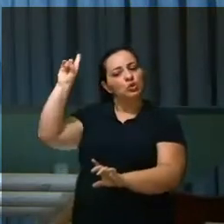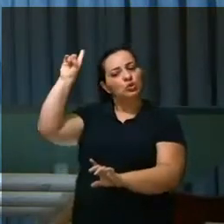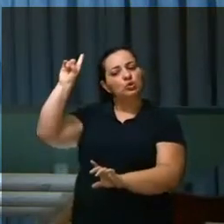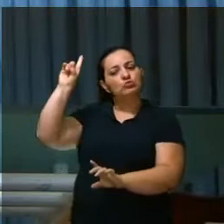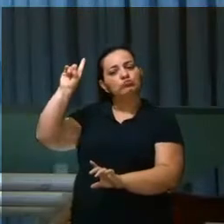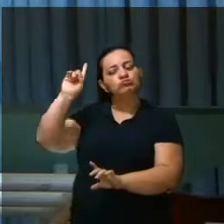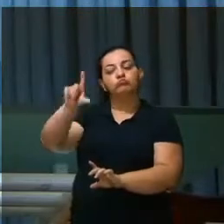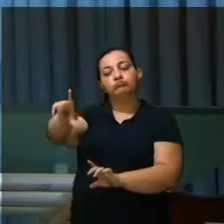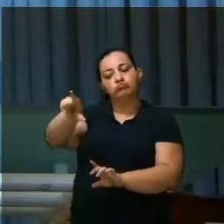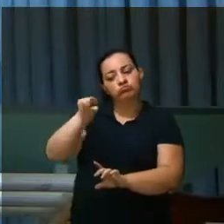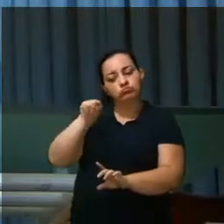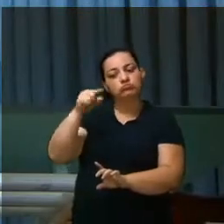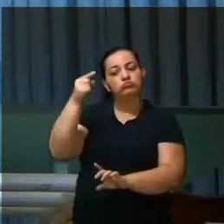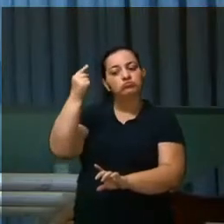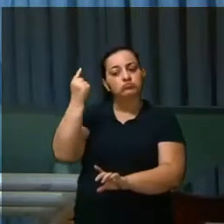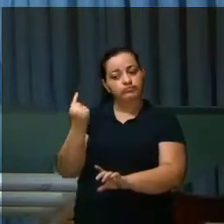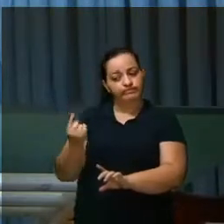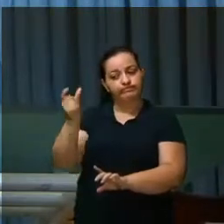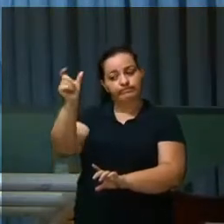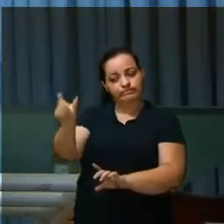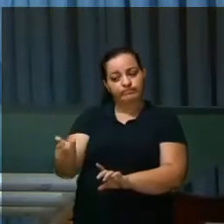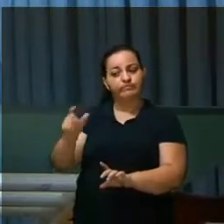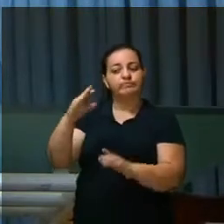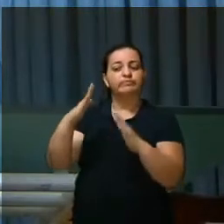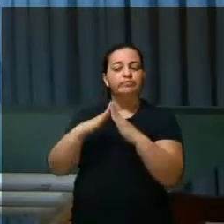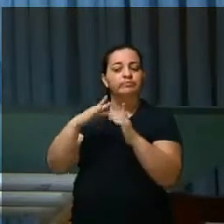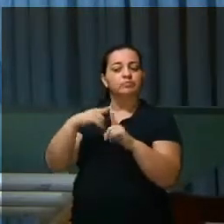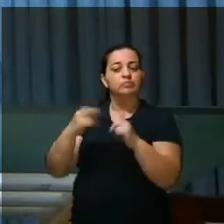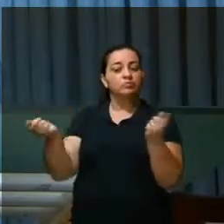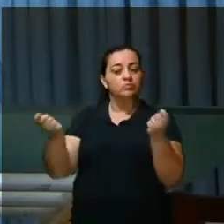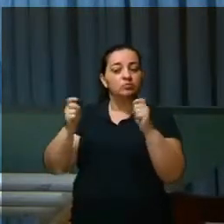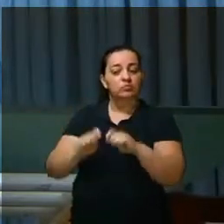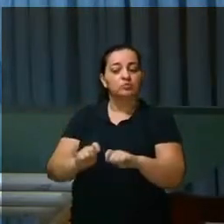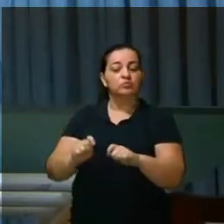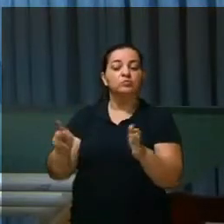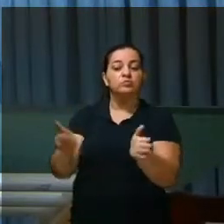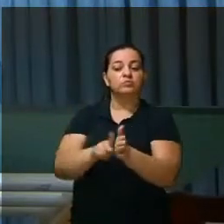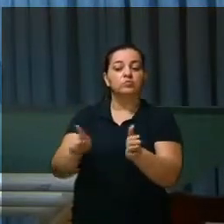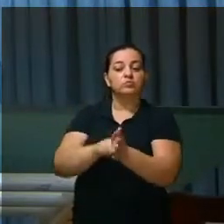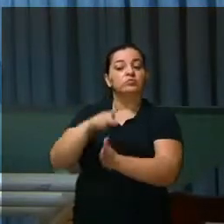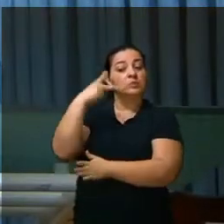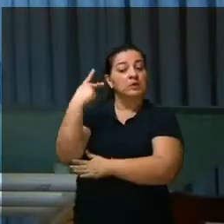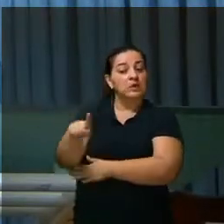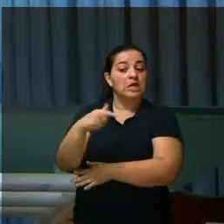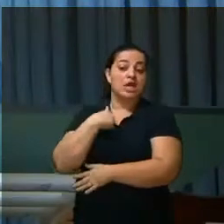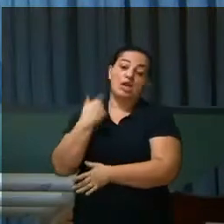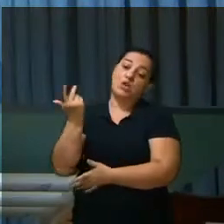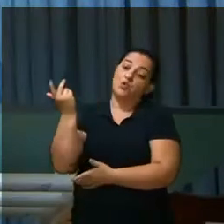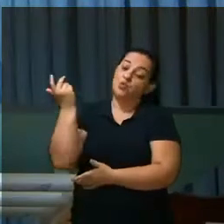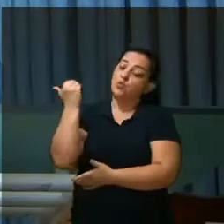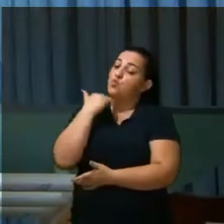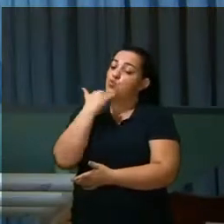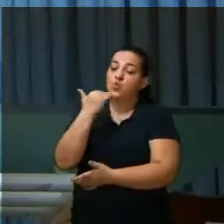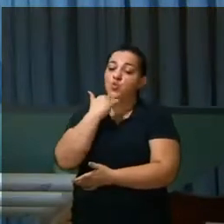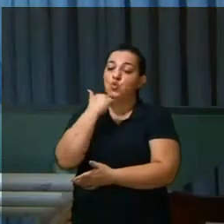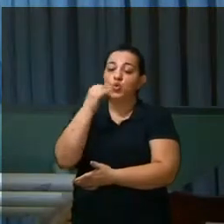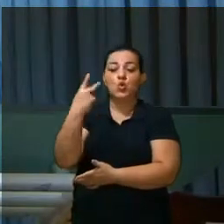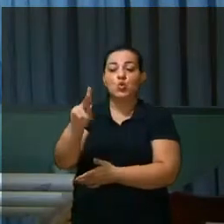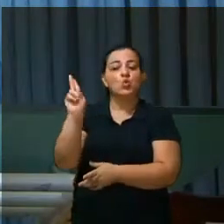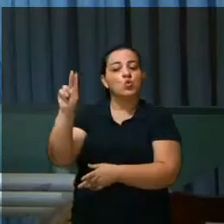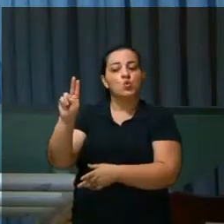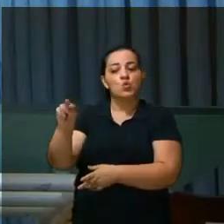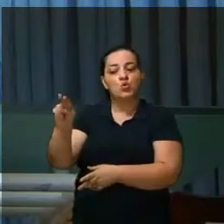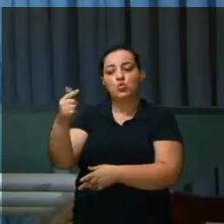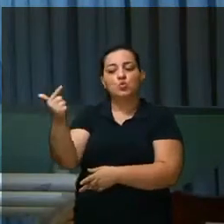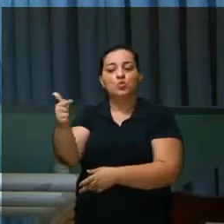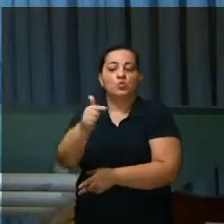que destinasse a igreja pela capacidade dela eu não estaria para destinado você